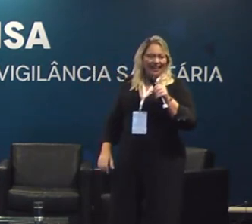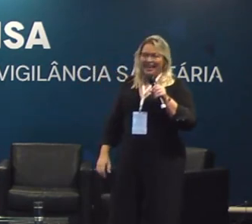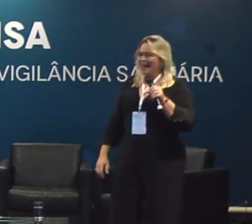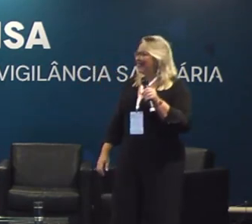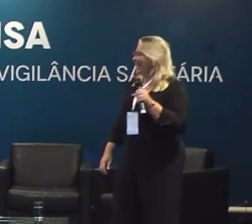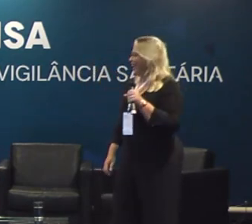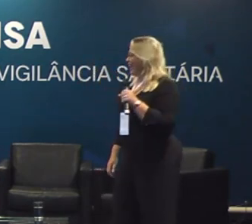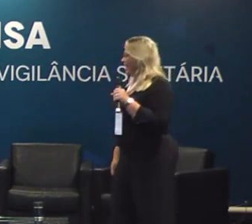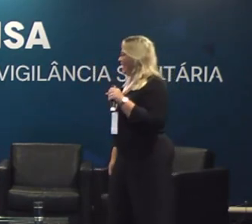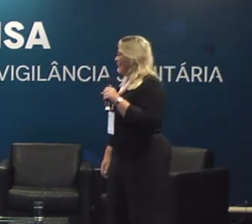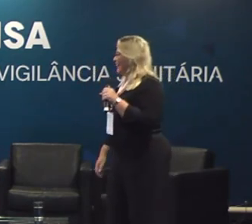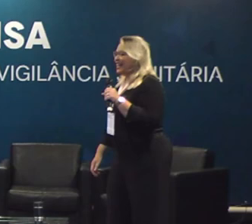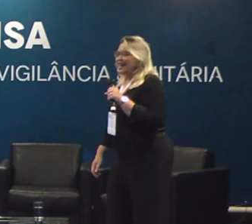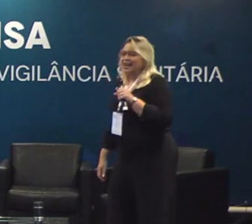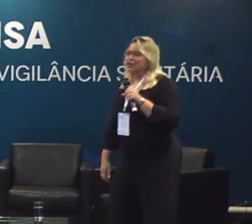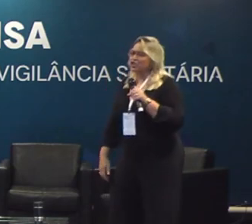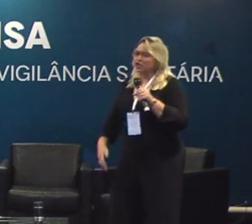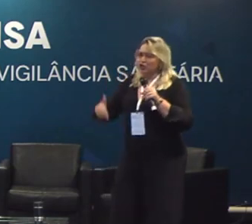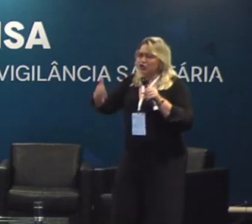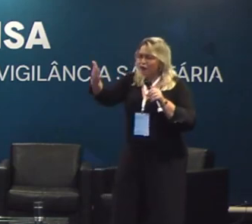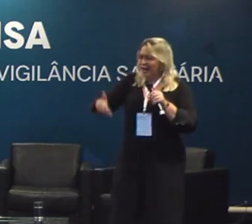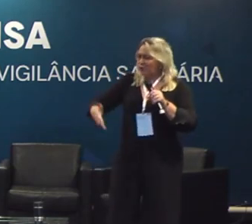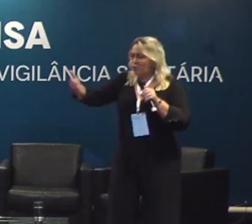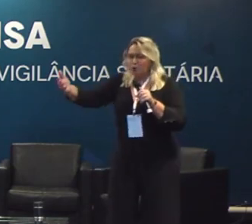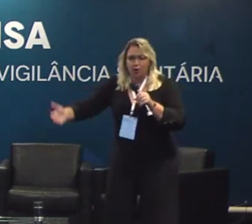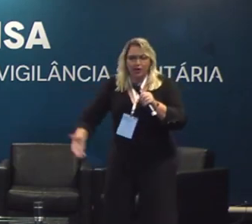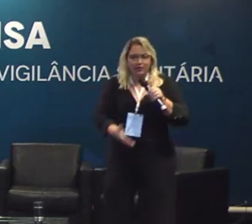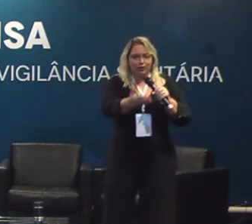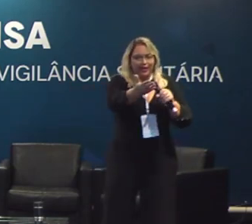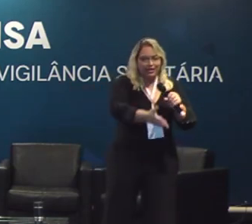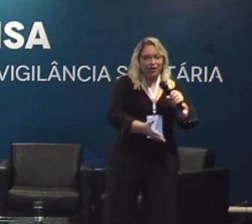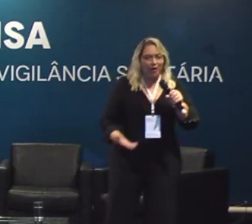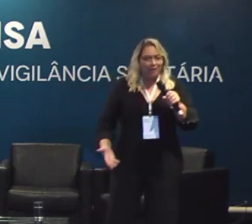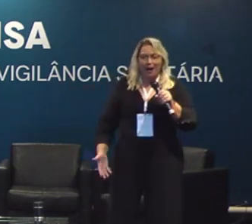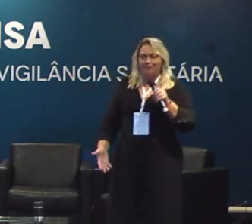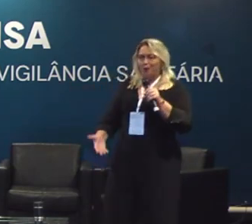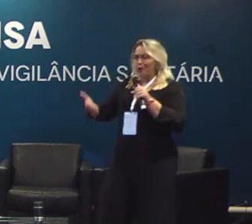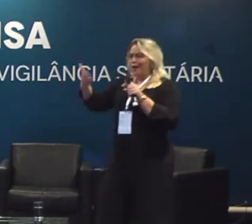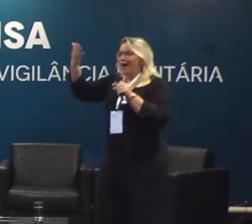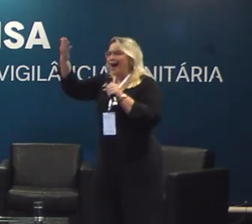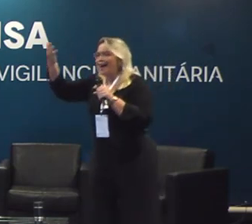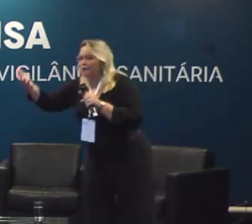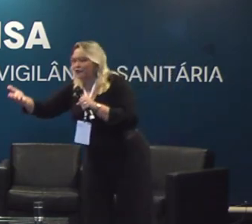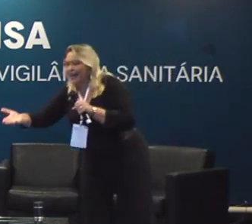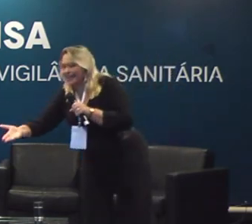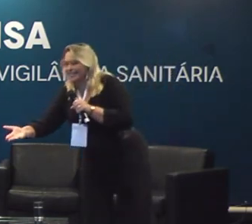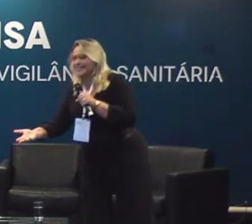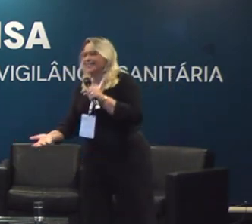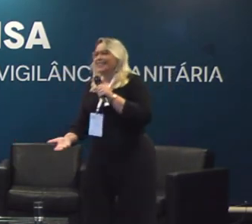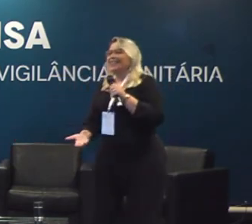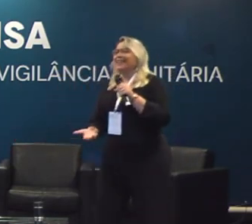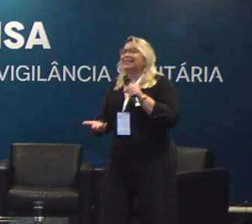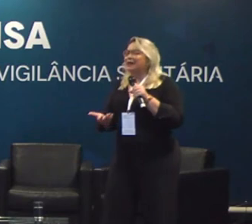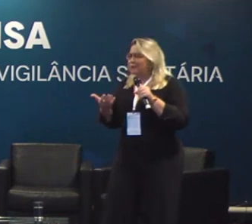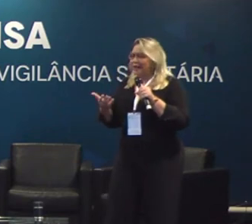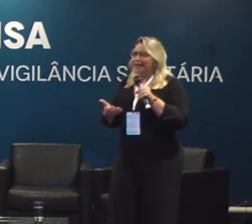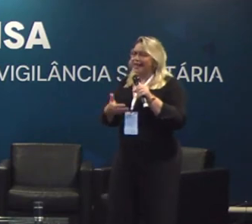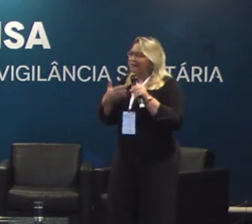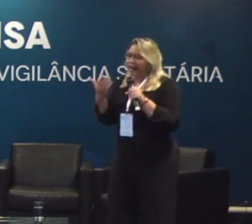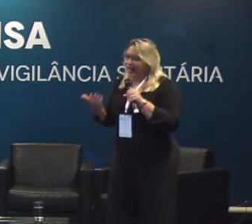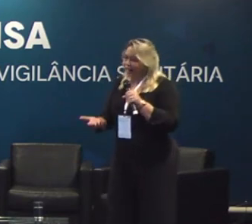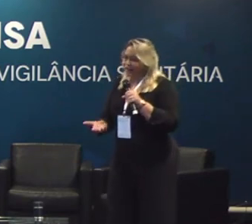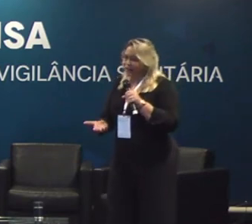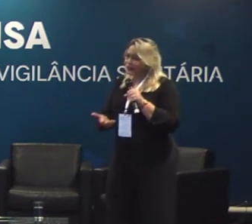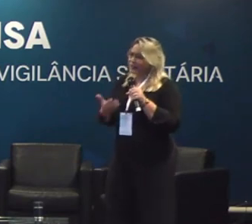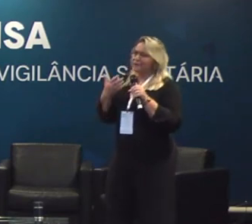É o quê? Hoje, de hoje que eu falo, Congonhas, Contagem, é o amor. Alfenas, que também...